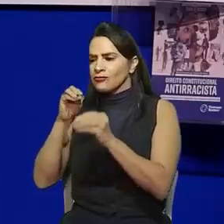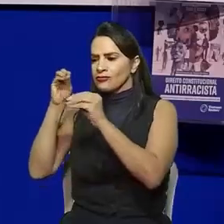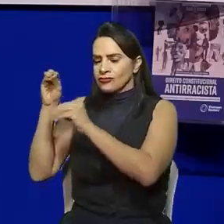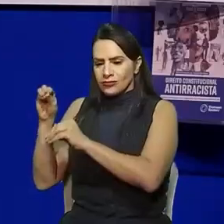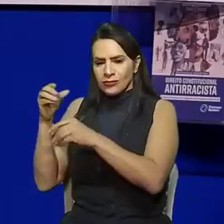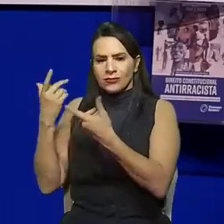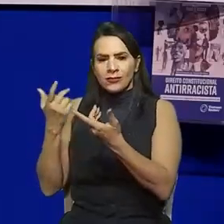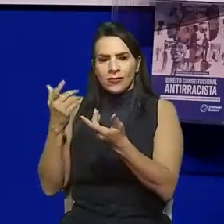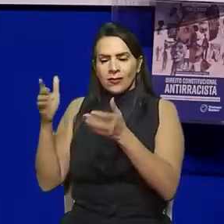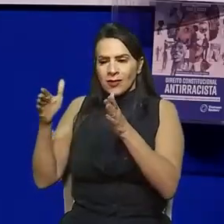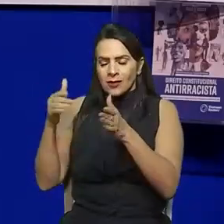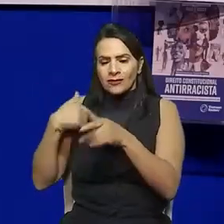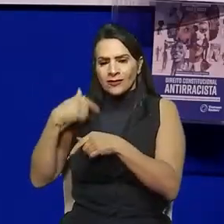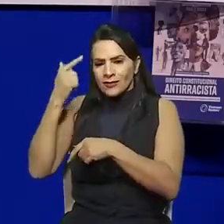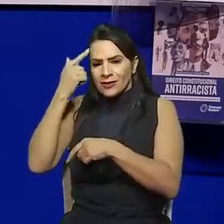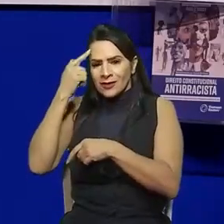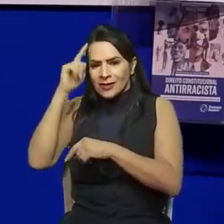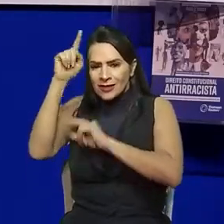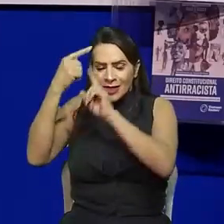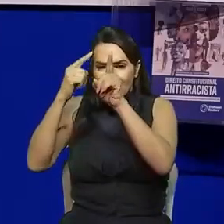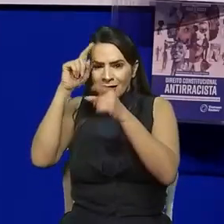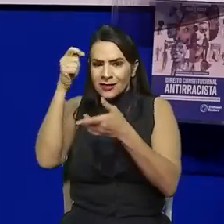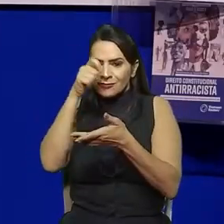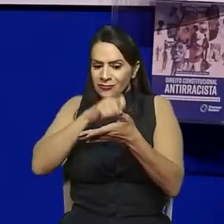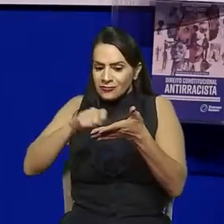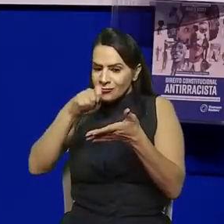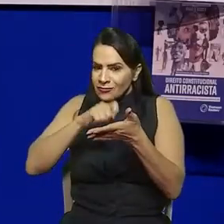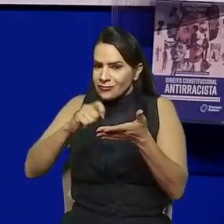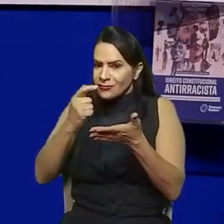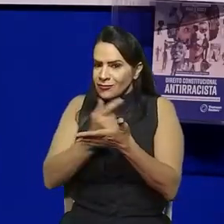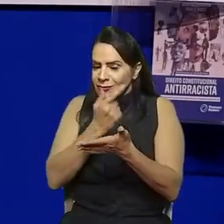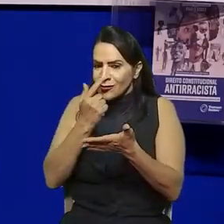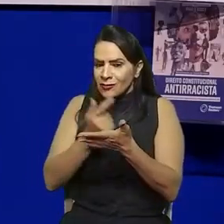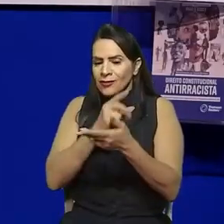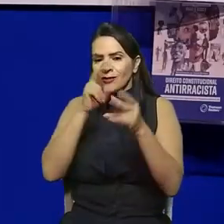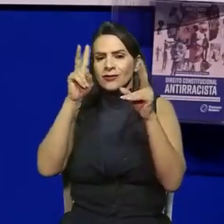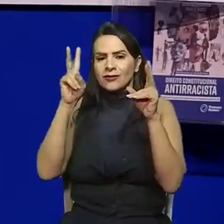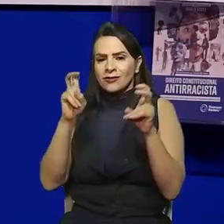tinha tido a ideia de fazer um livro de gastronomia,